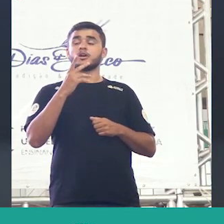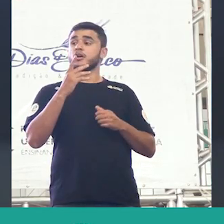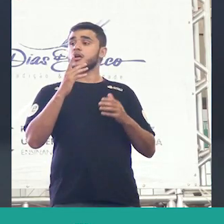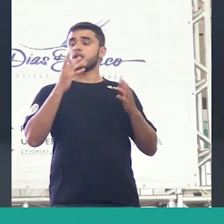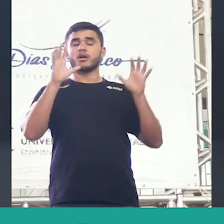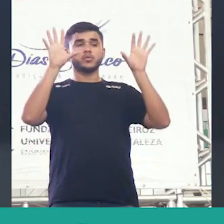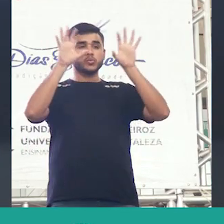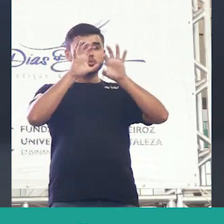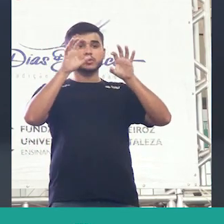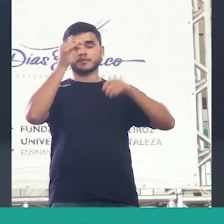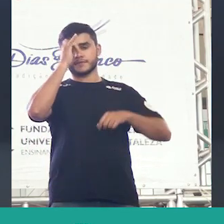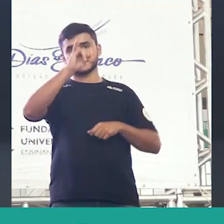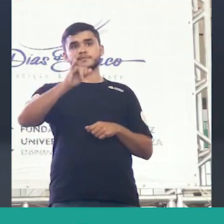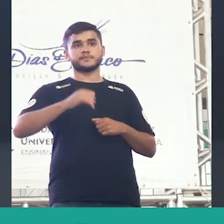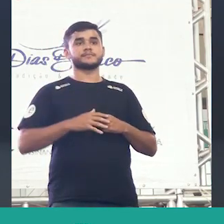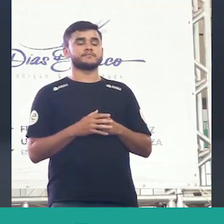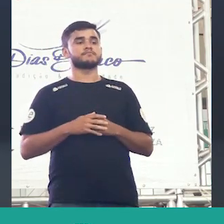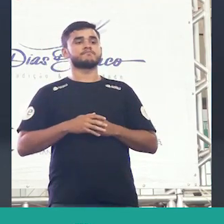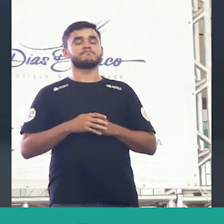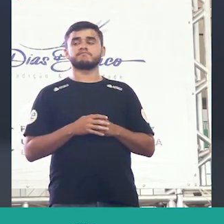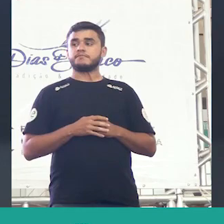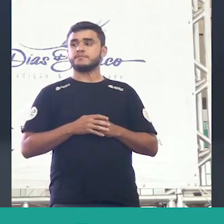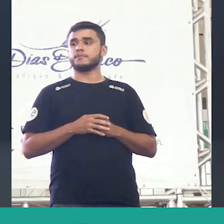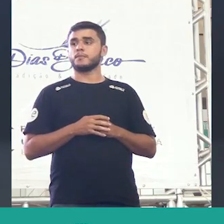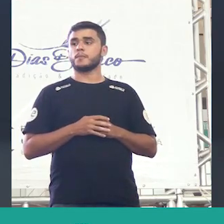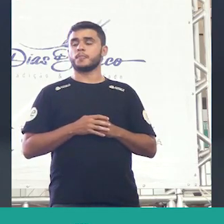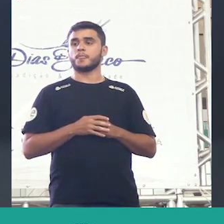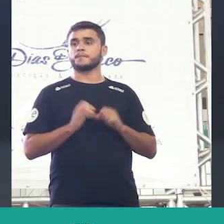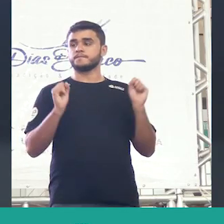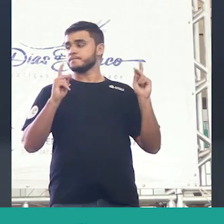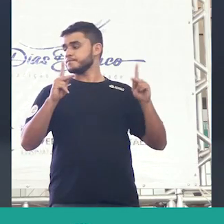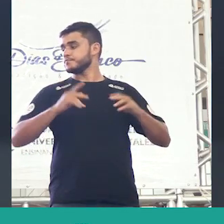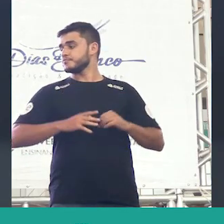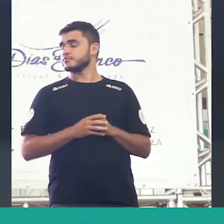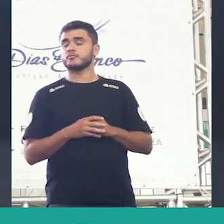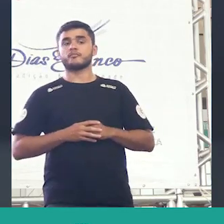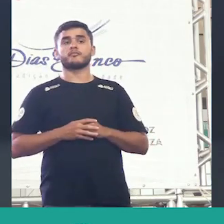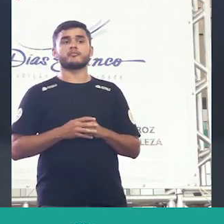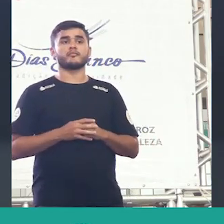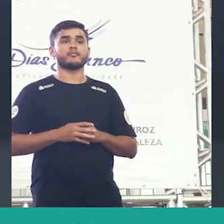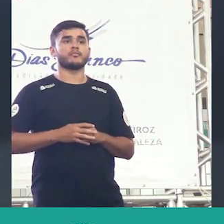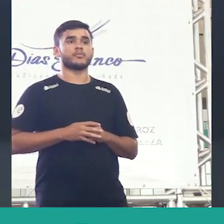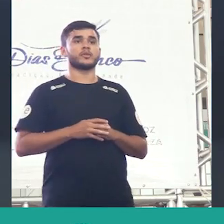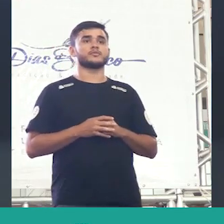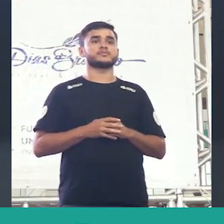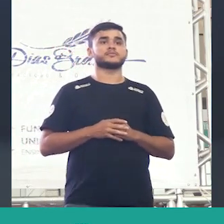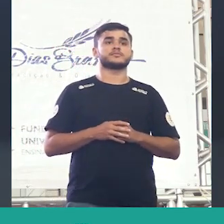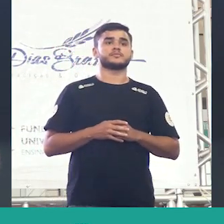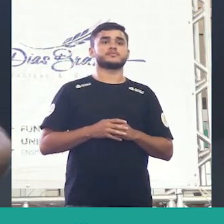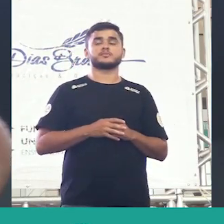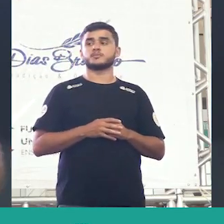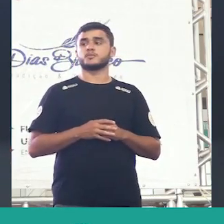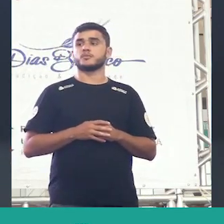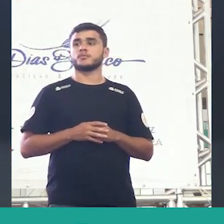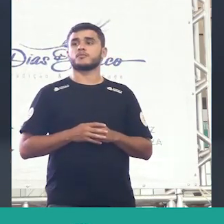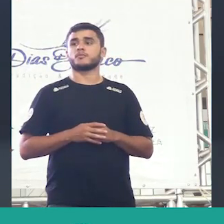menos visibilidade eu vou ter. Ok? Beleza. Beleza. Vamos lá. Vamos